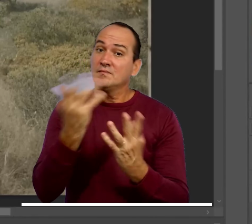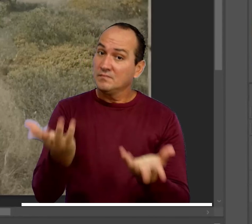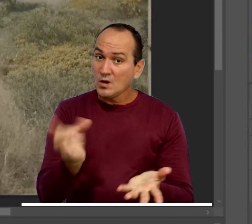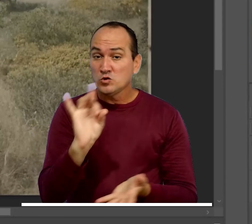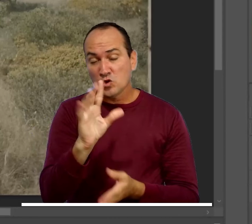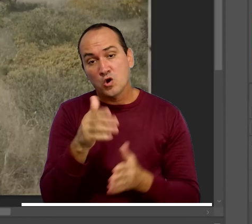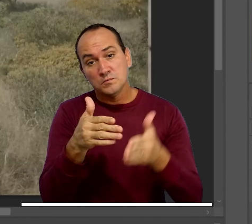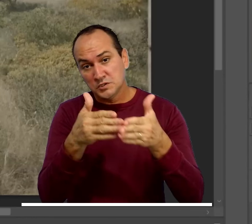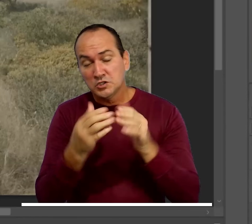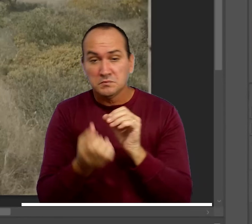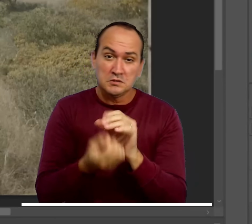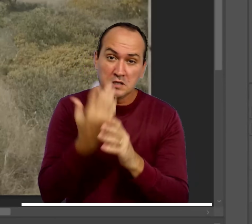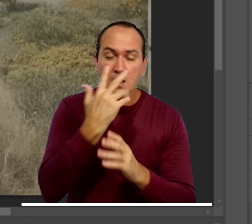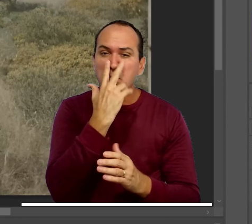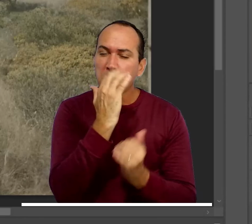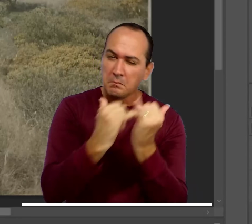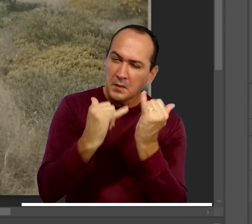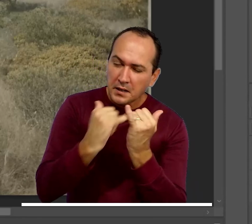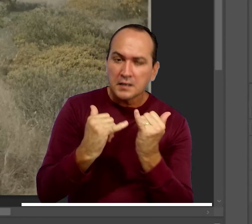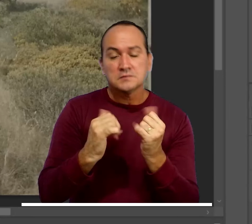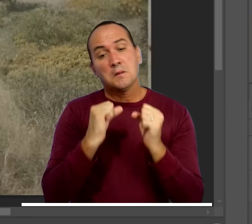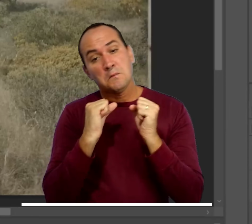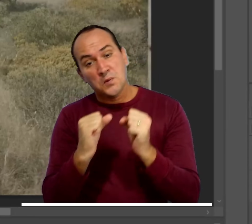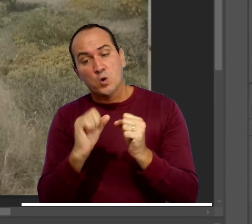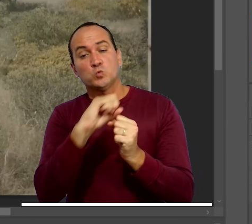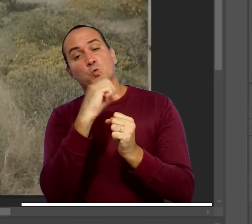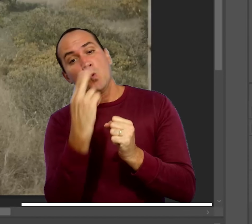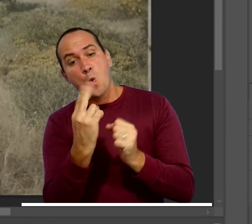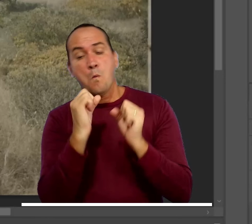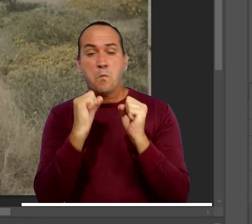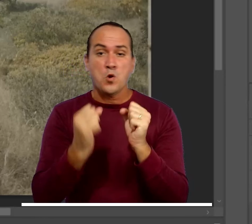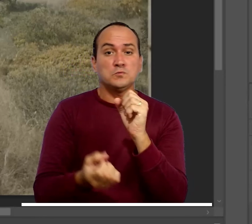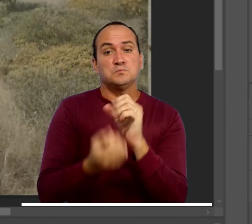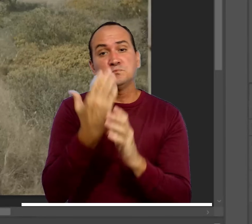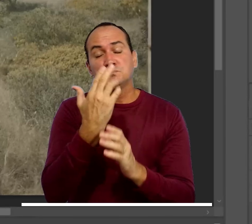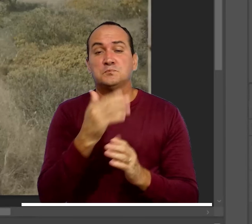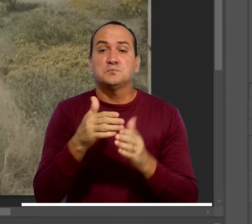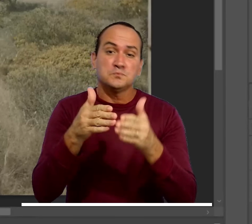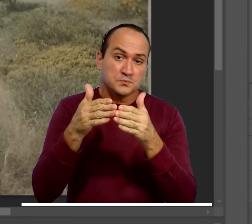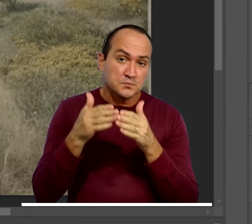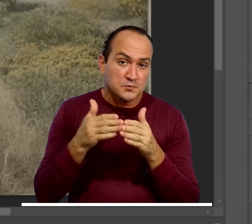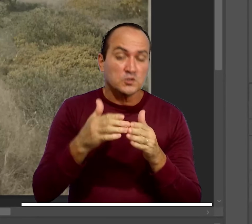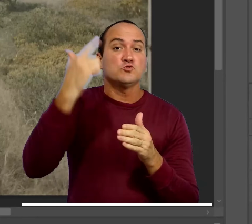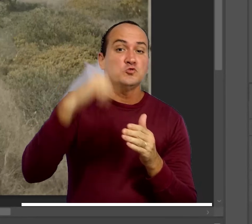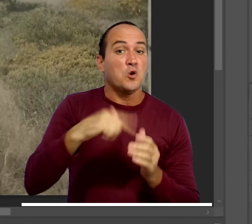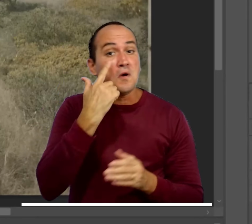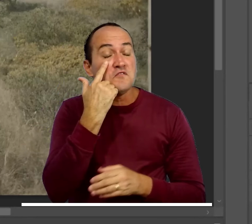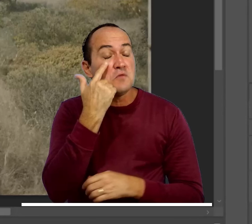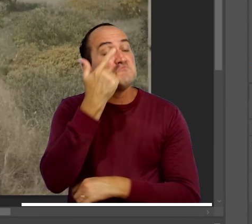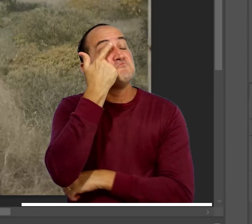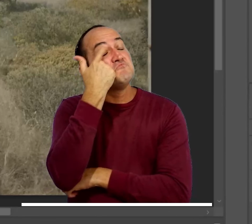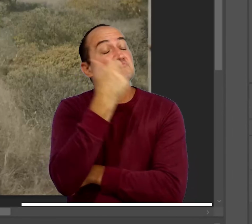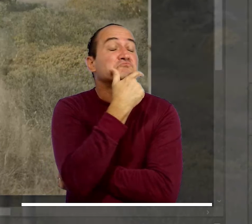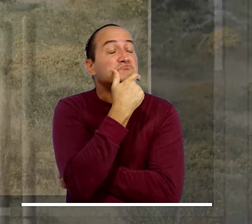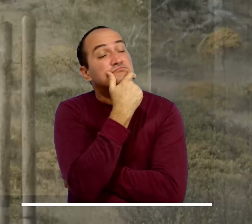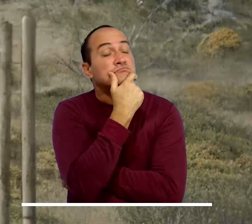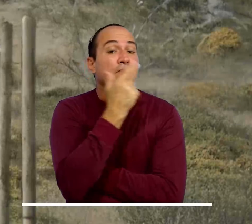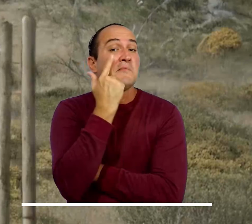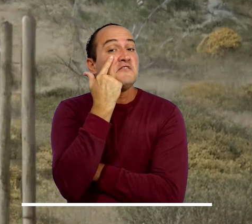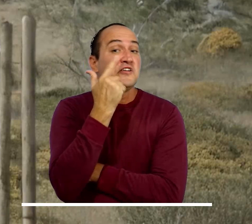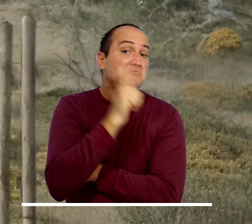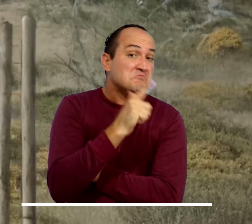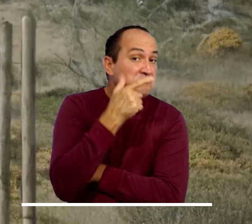poderia pedir para ele gerar alguma similar, certo? Ou posso simplesmente pedir para ele gerar mais uma vez e ver se de repente ele cria alguma coisa mais interessante.